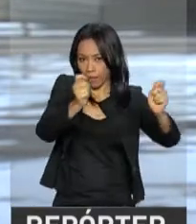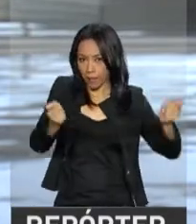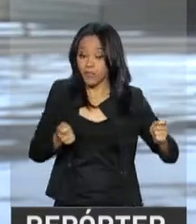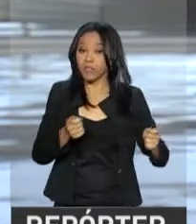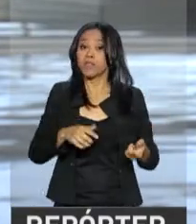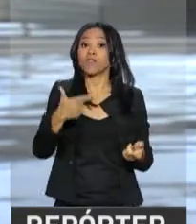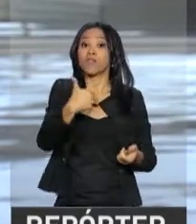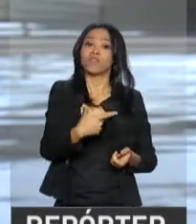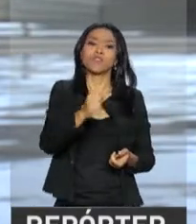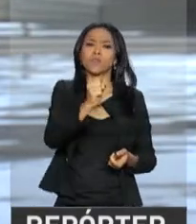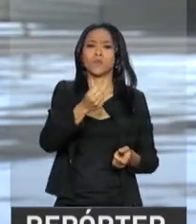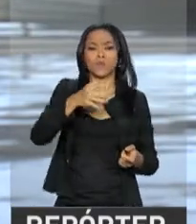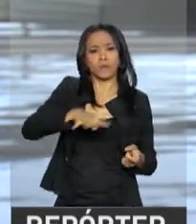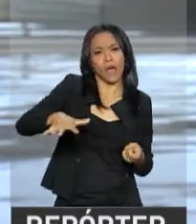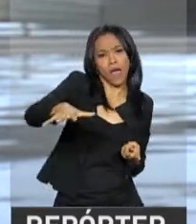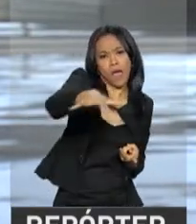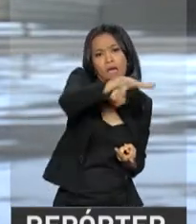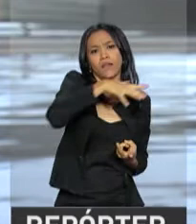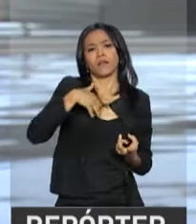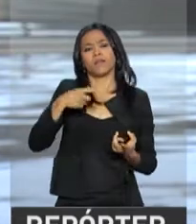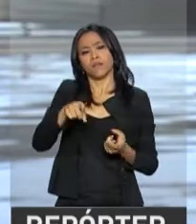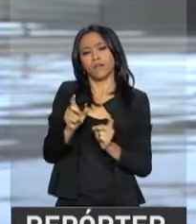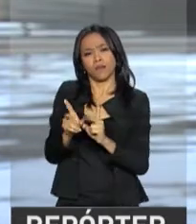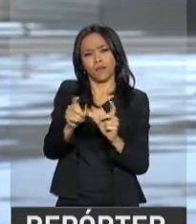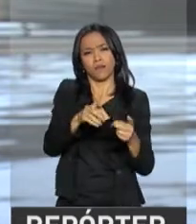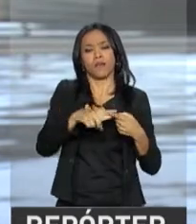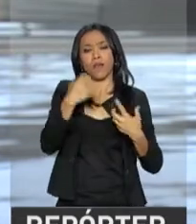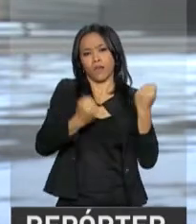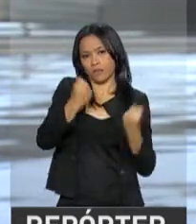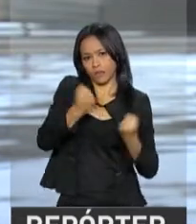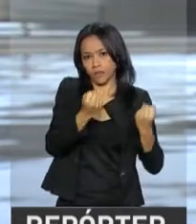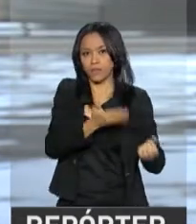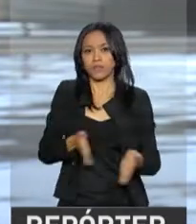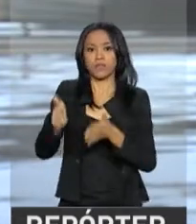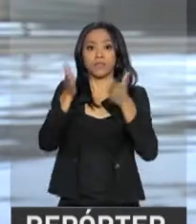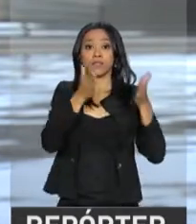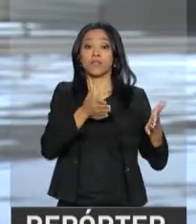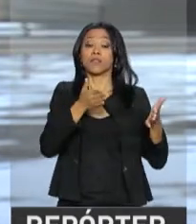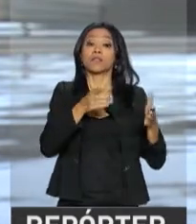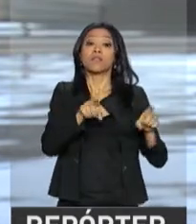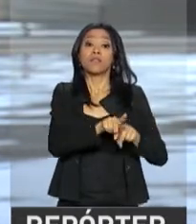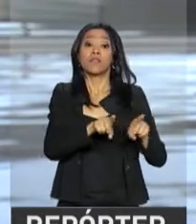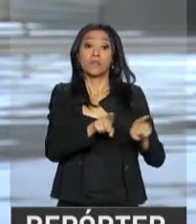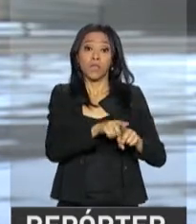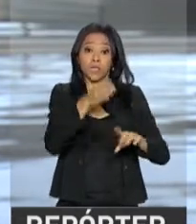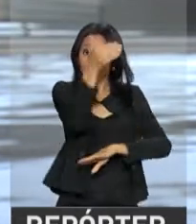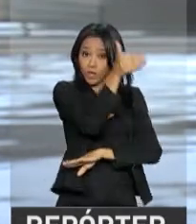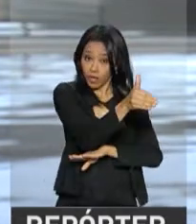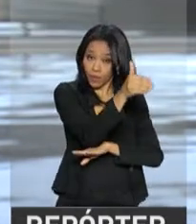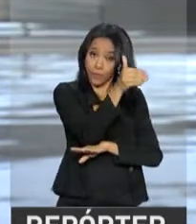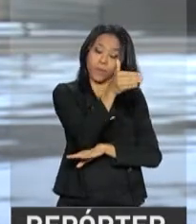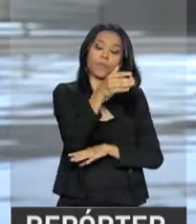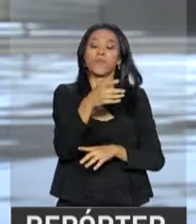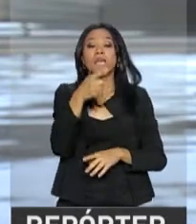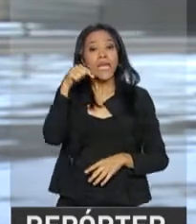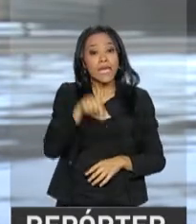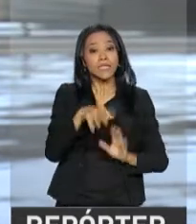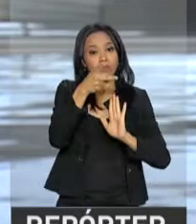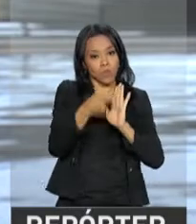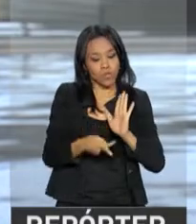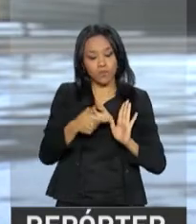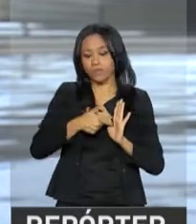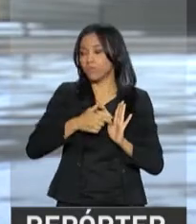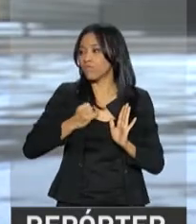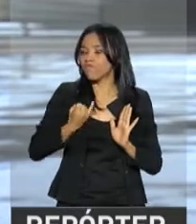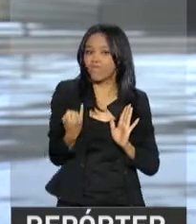setores têm o comércio varejista a indústria automobilística e também o setor hoteleiro esse projeto tá isso é muito importante